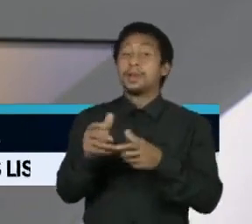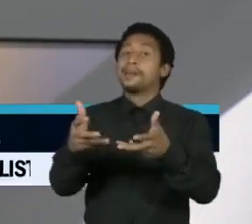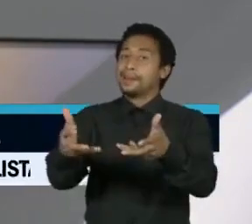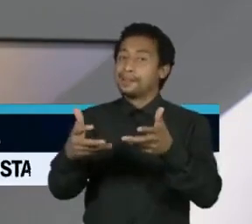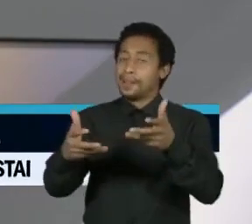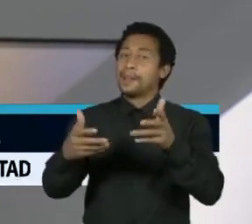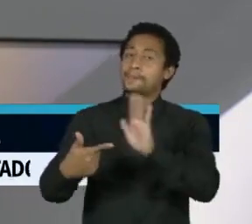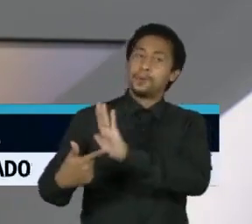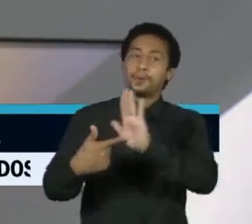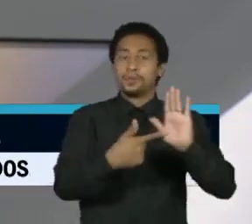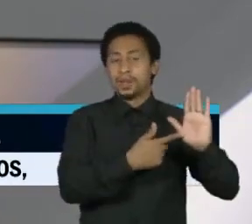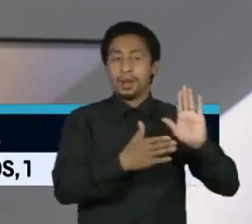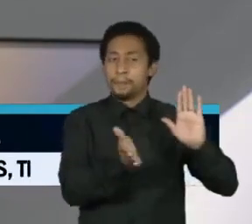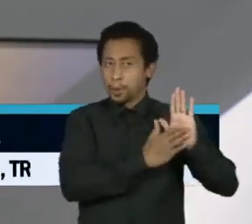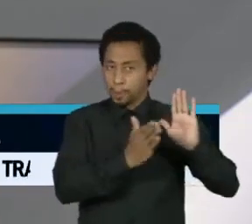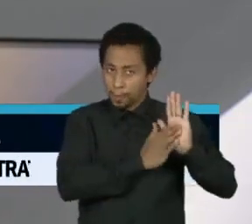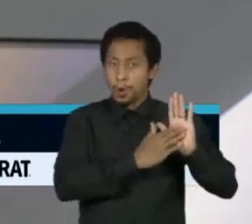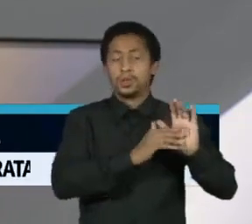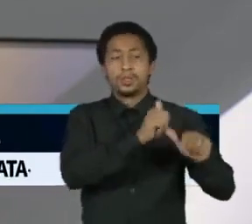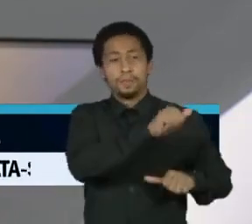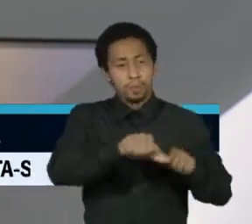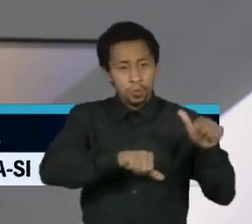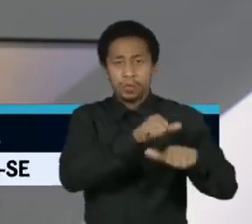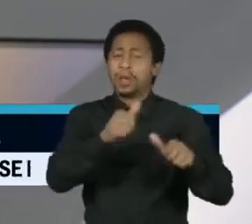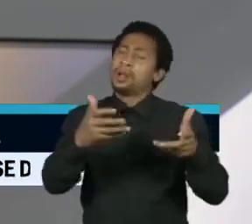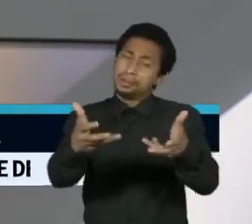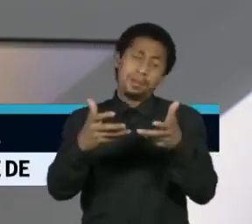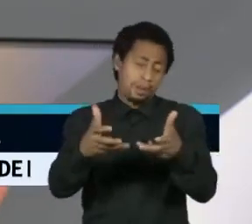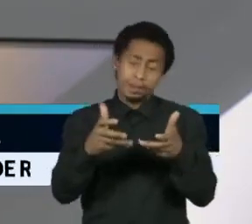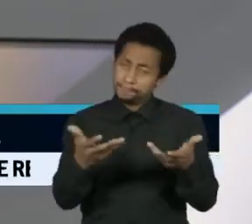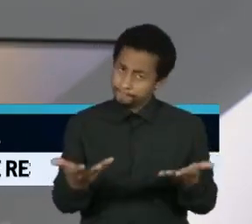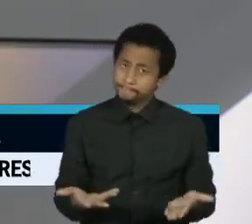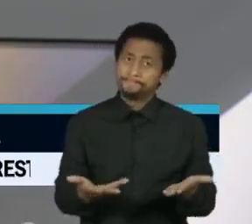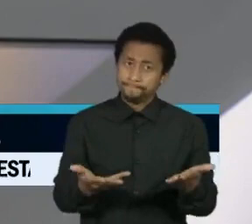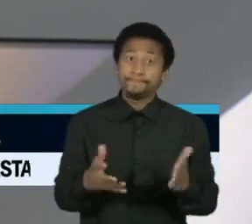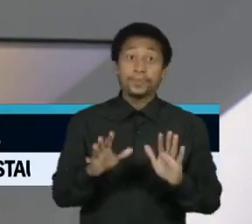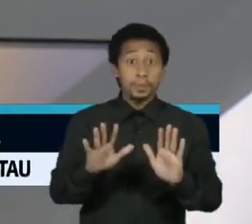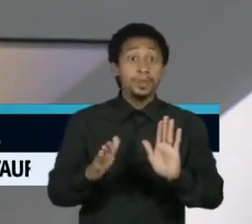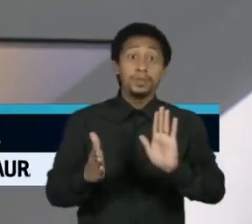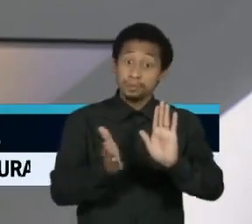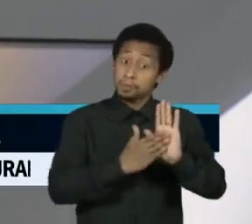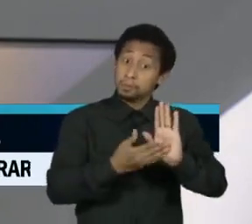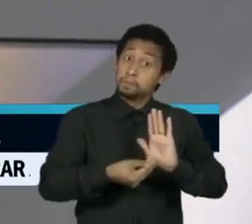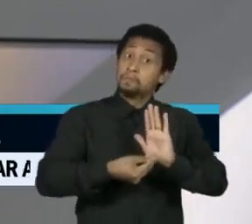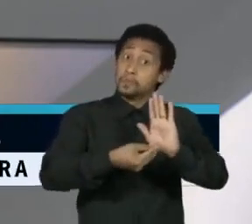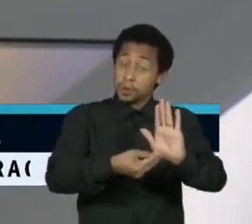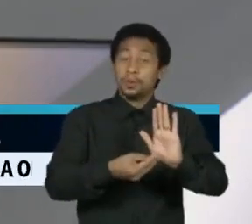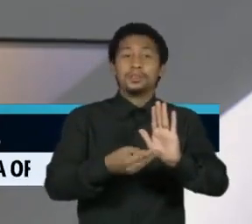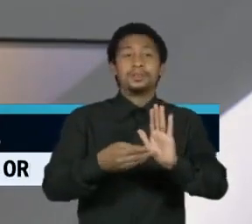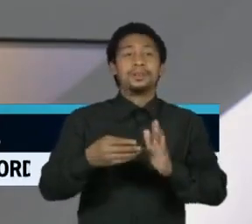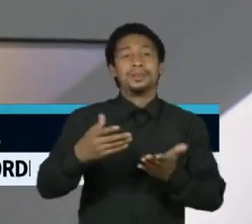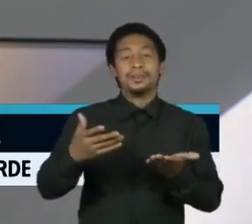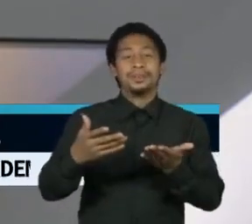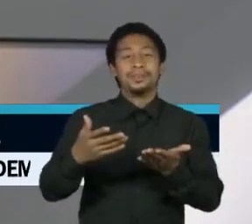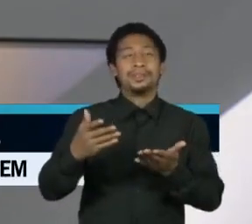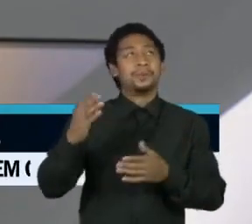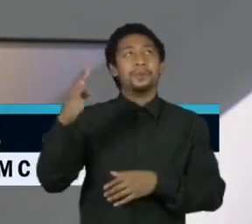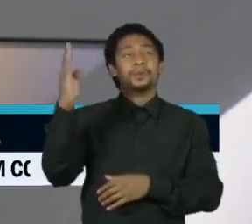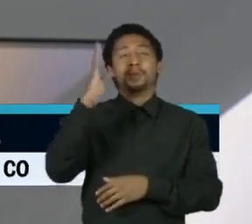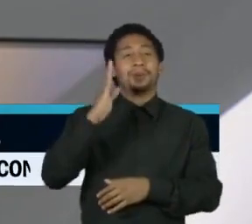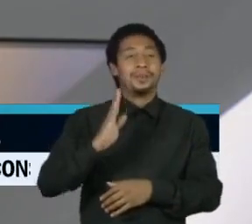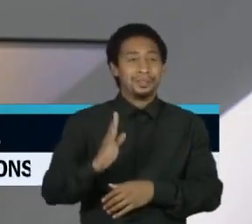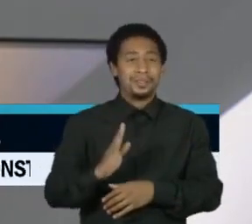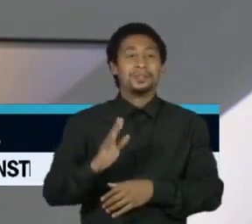seu rumo para o Brasil e acaba propondo uma série de mudanças. Agora, isso mostra muito mais um país